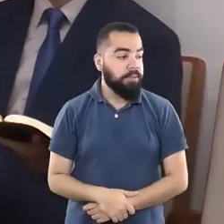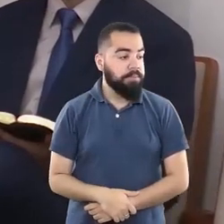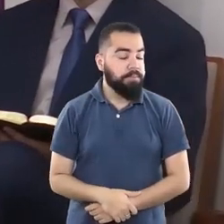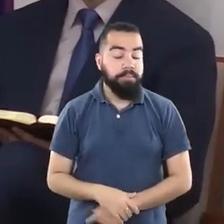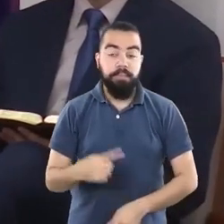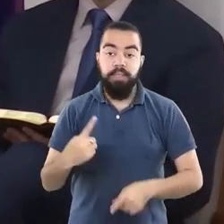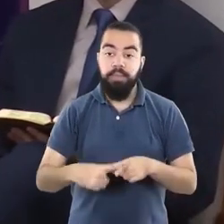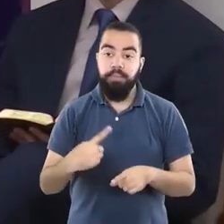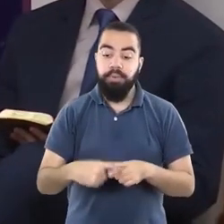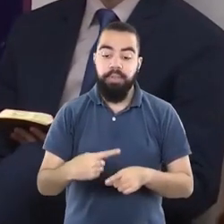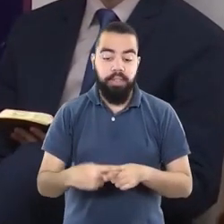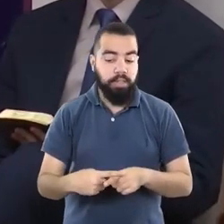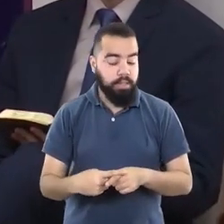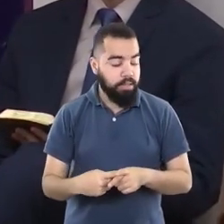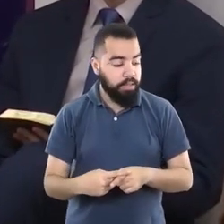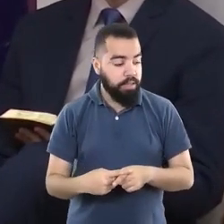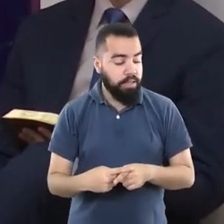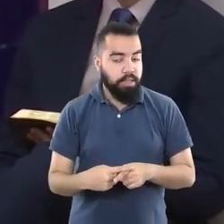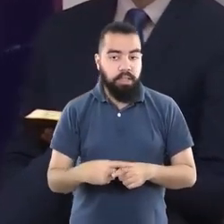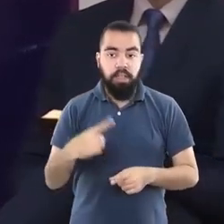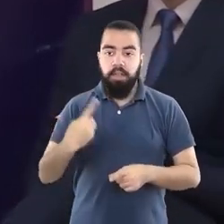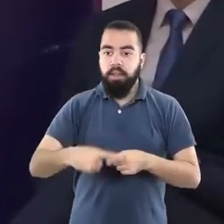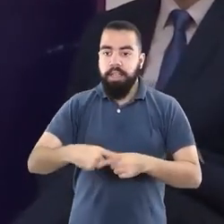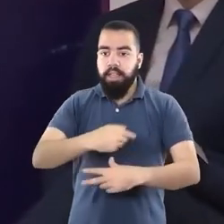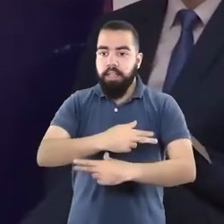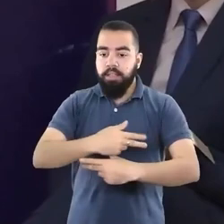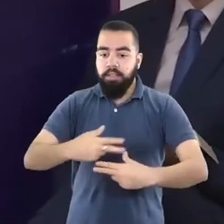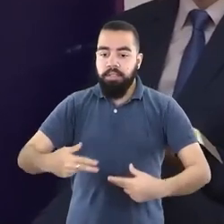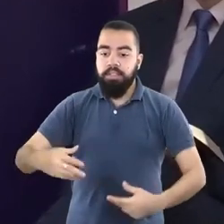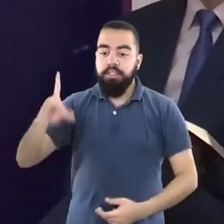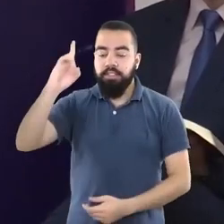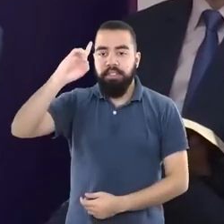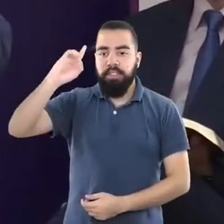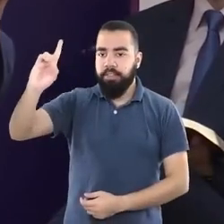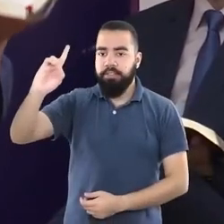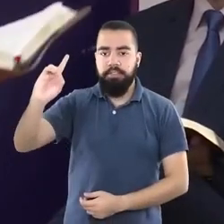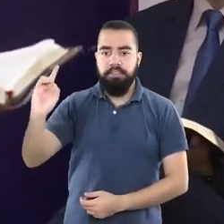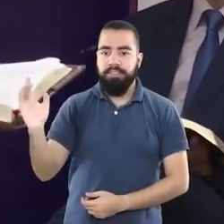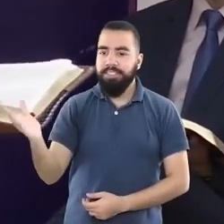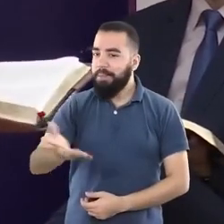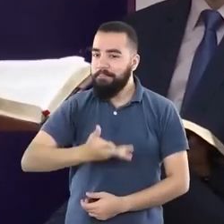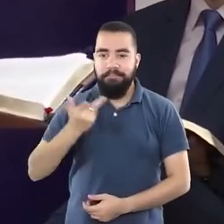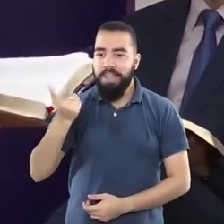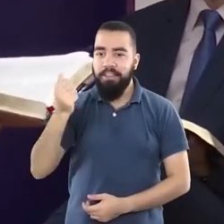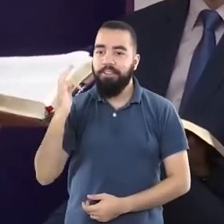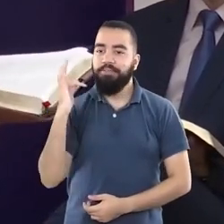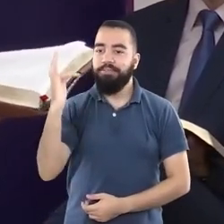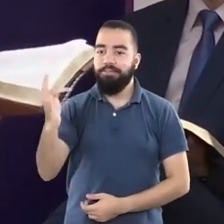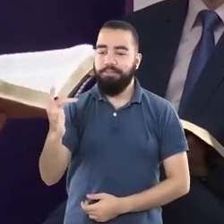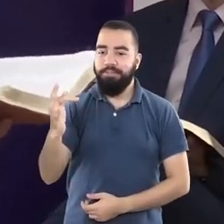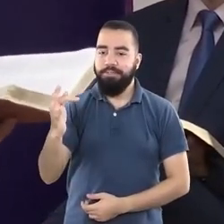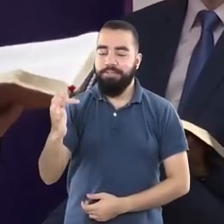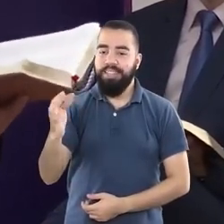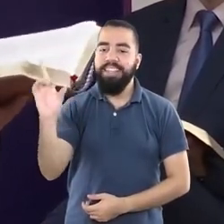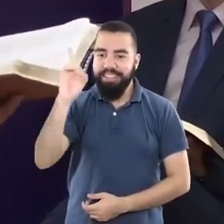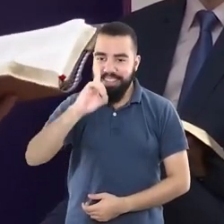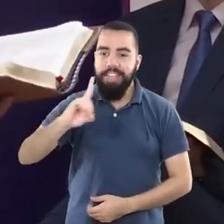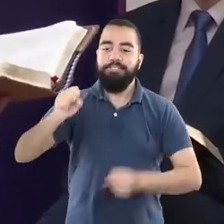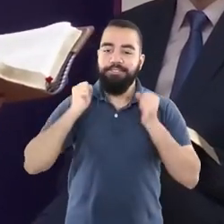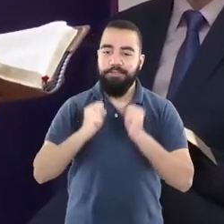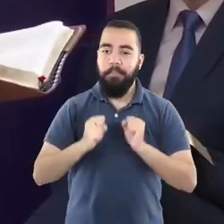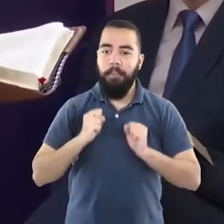pela frente. Quando Jesus faz o milagre, o vinho novo é melhor que o vinho antigo. Deus pode mudar a sua